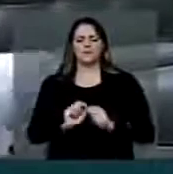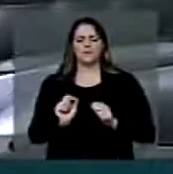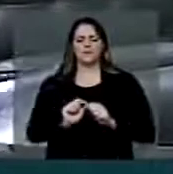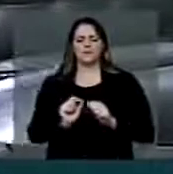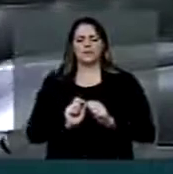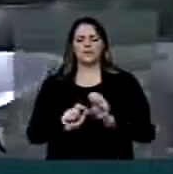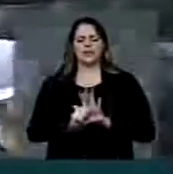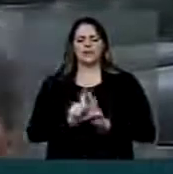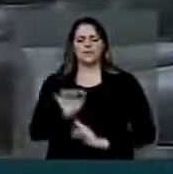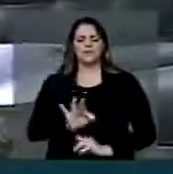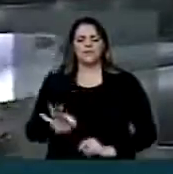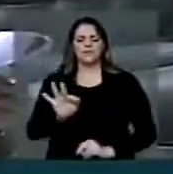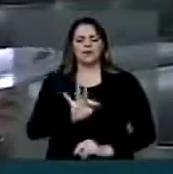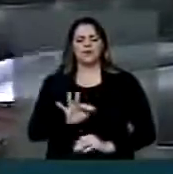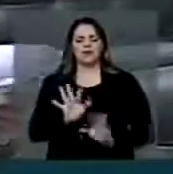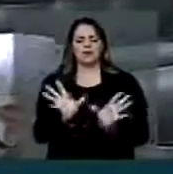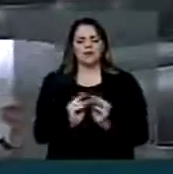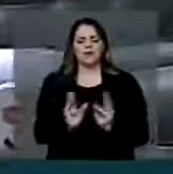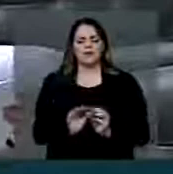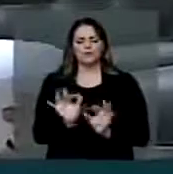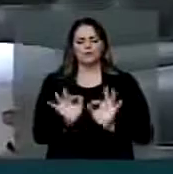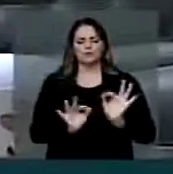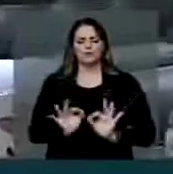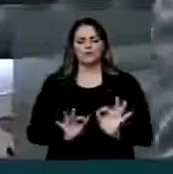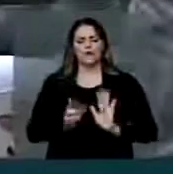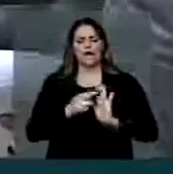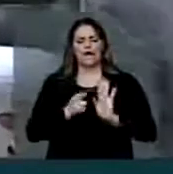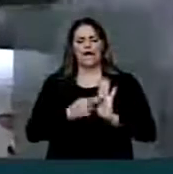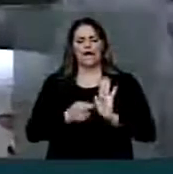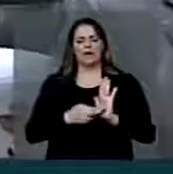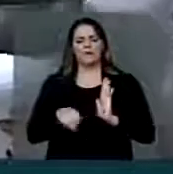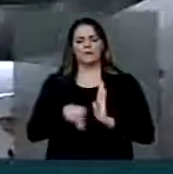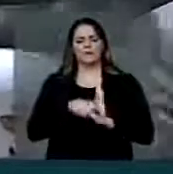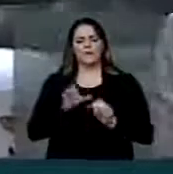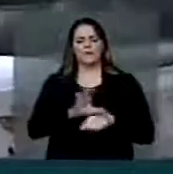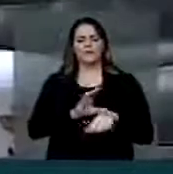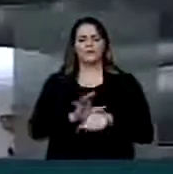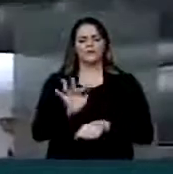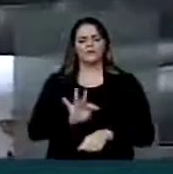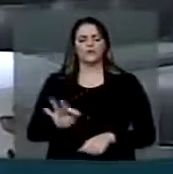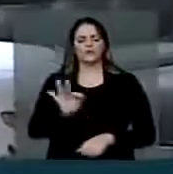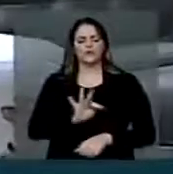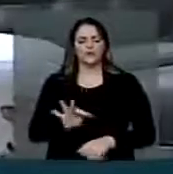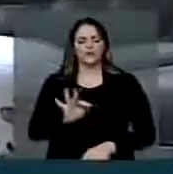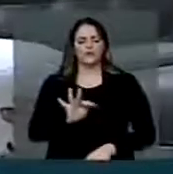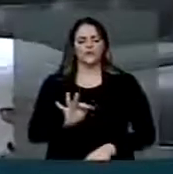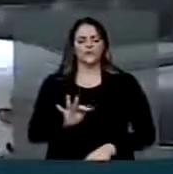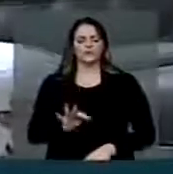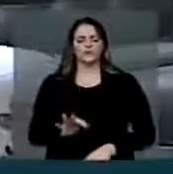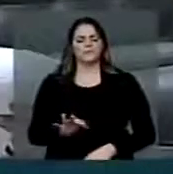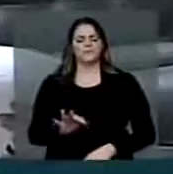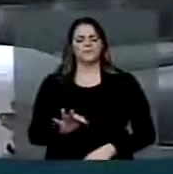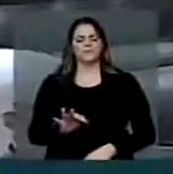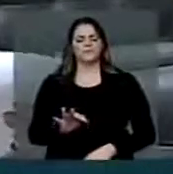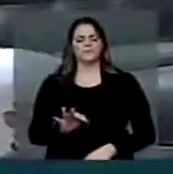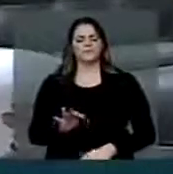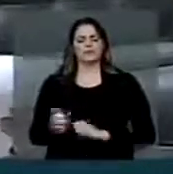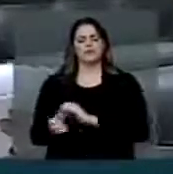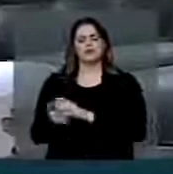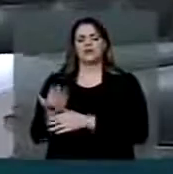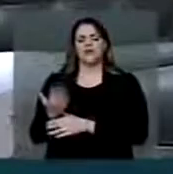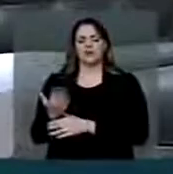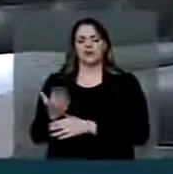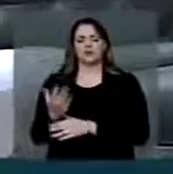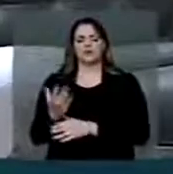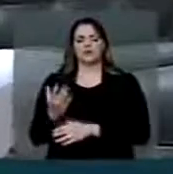legislação federal e a regulamentar dispositivos da Constituição Federal, fecha aspas, instituída pelo ato